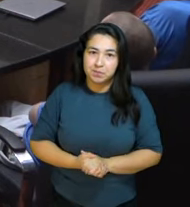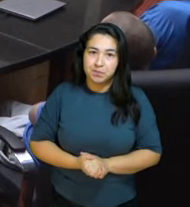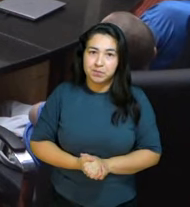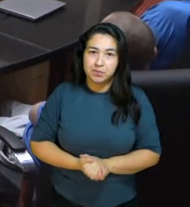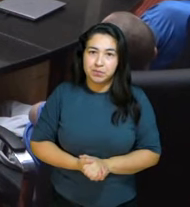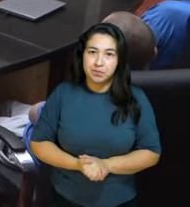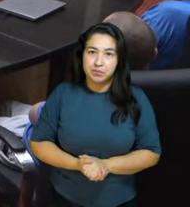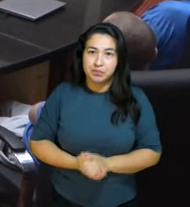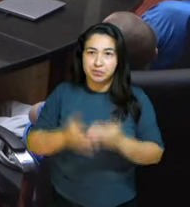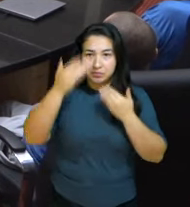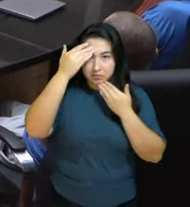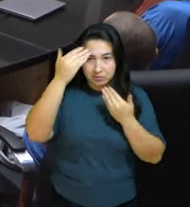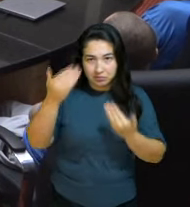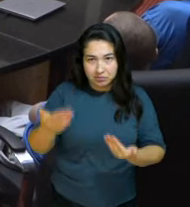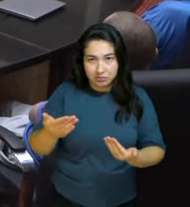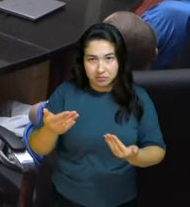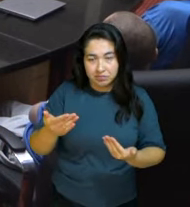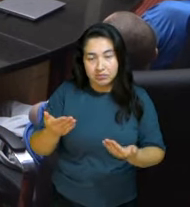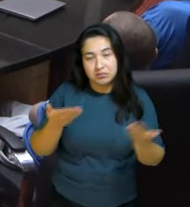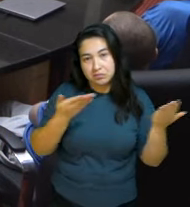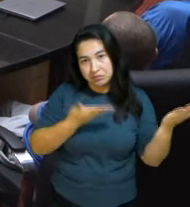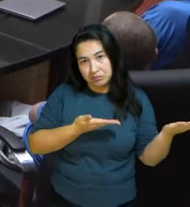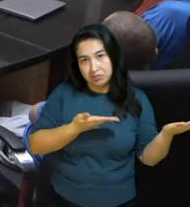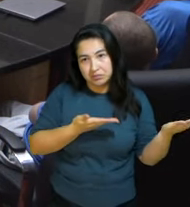Bom, obrigado pela...